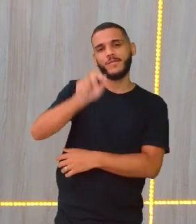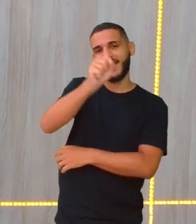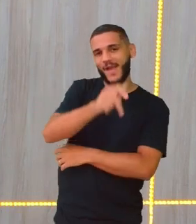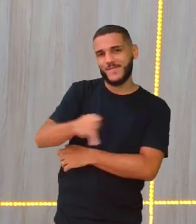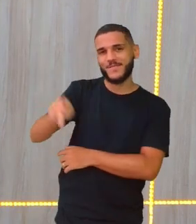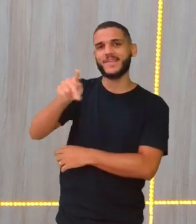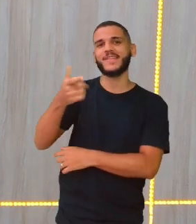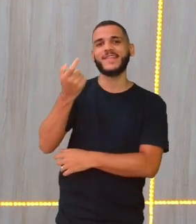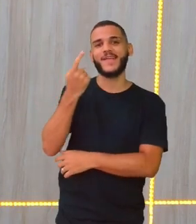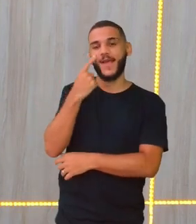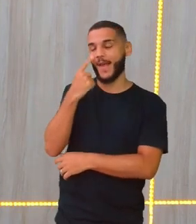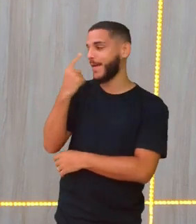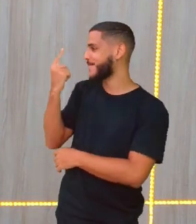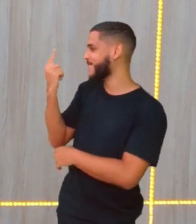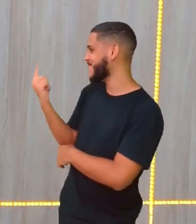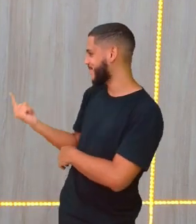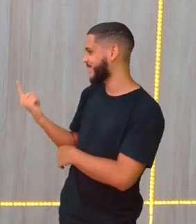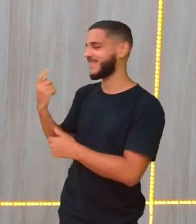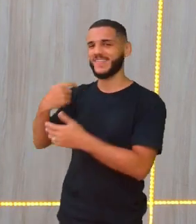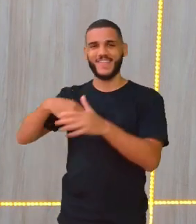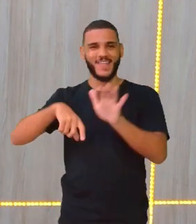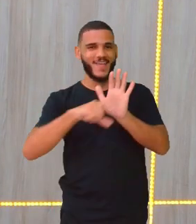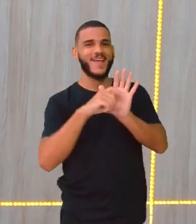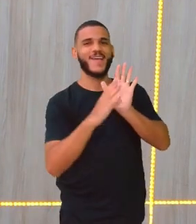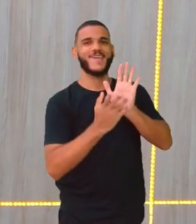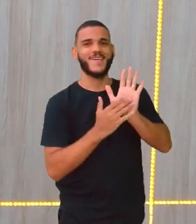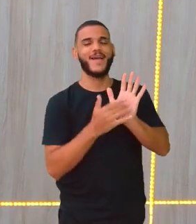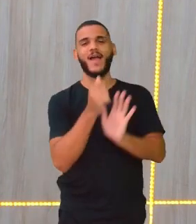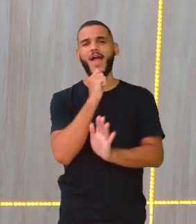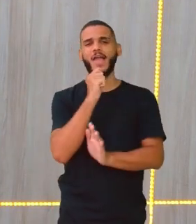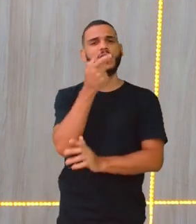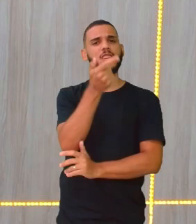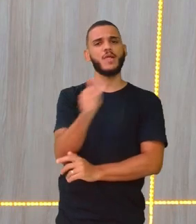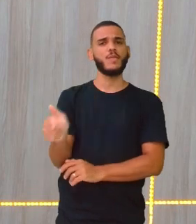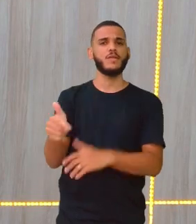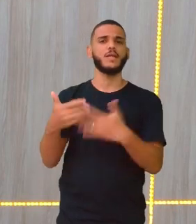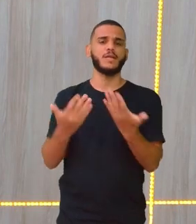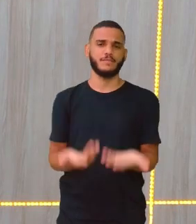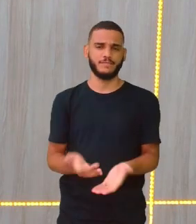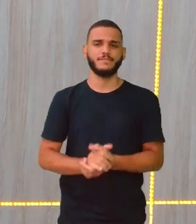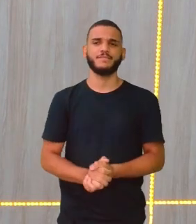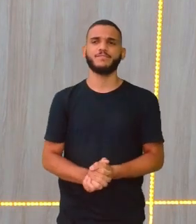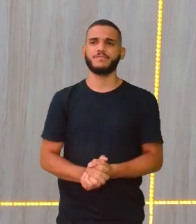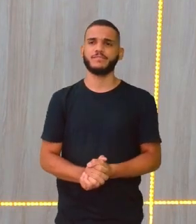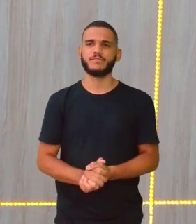que os meninos vão botar o QR Code, para aqueles que ainda não têm.